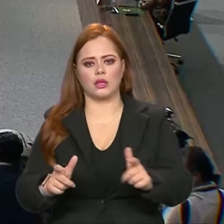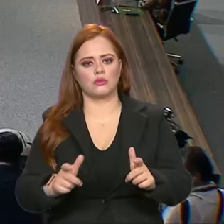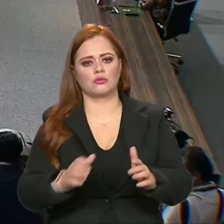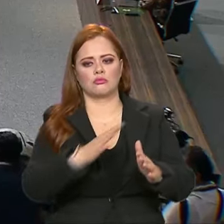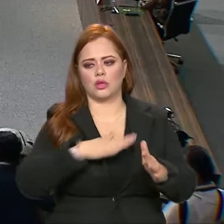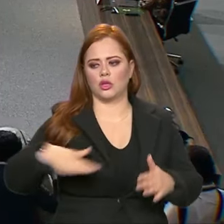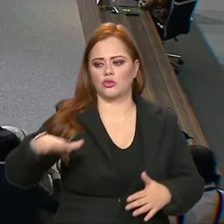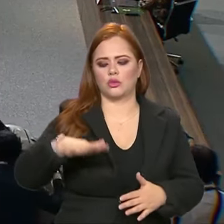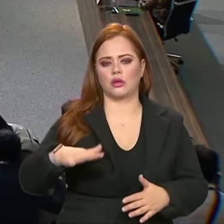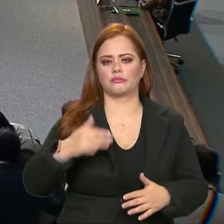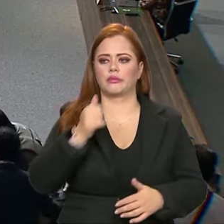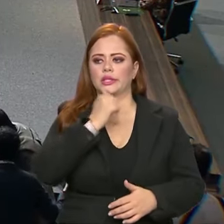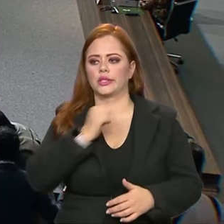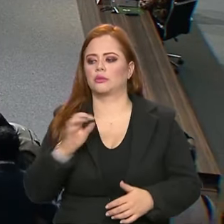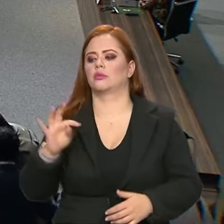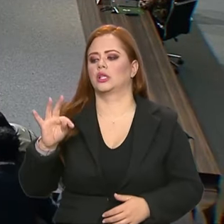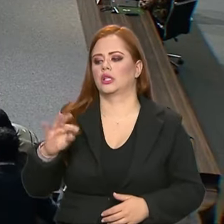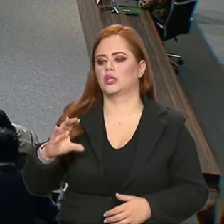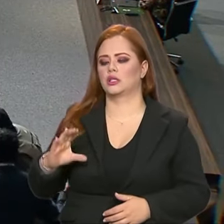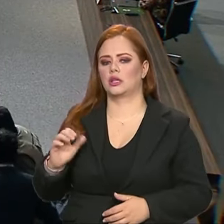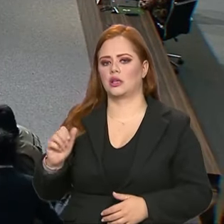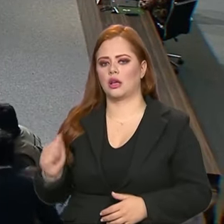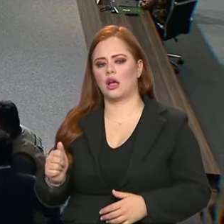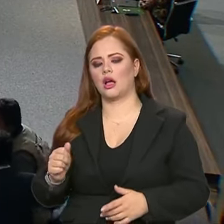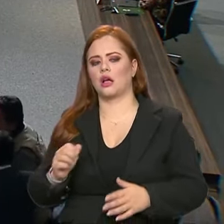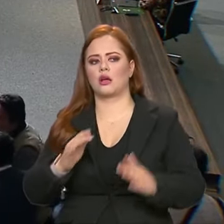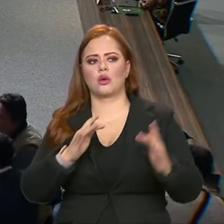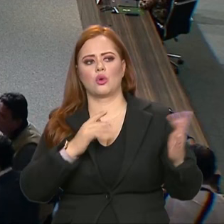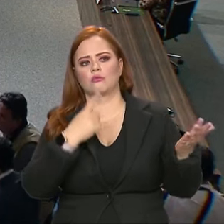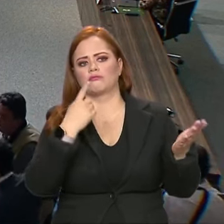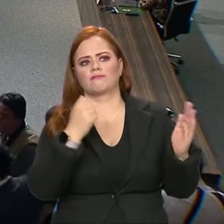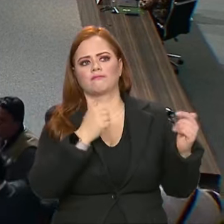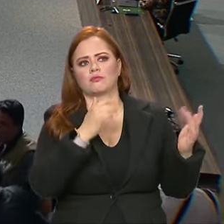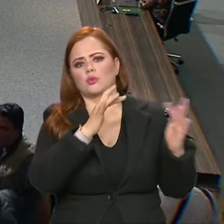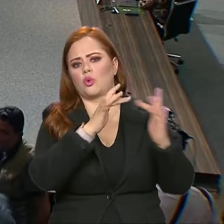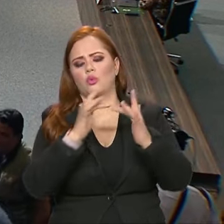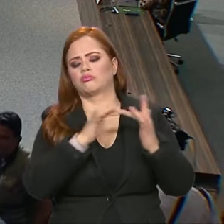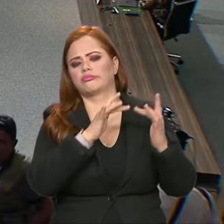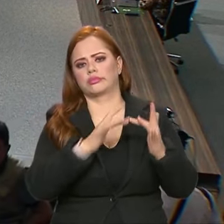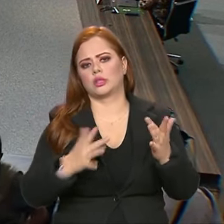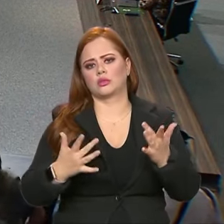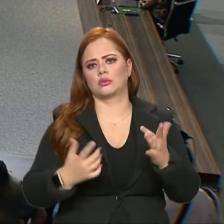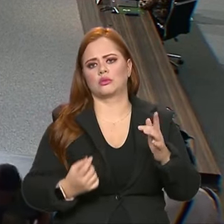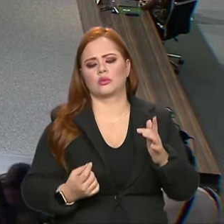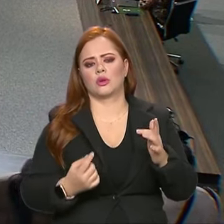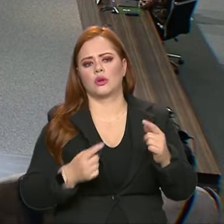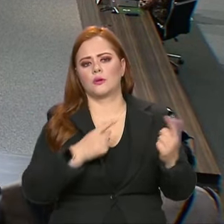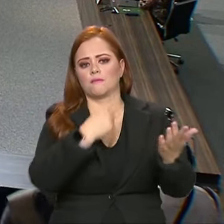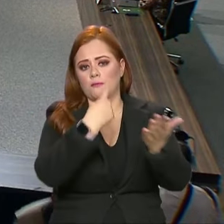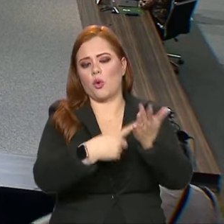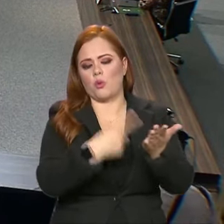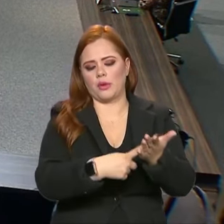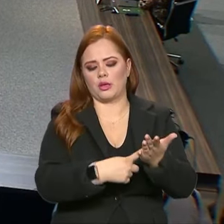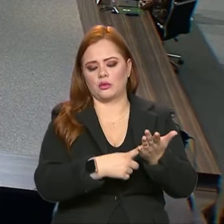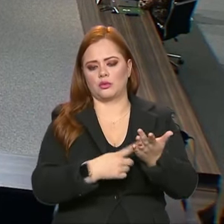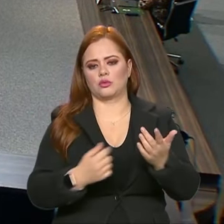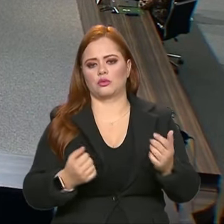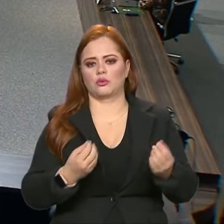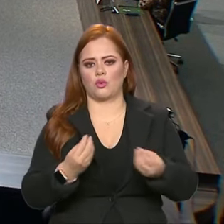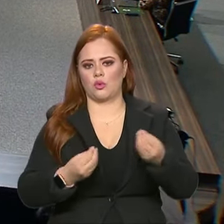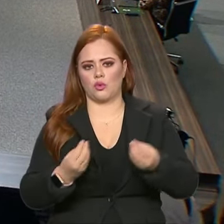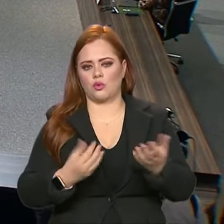de Letícia, entre outros, que sejam abertos espaços definidos para uma participação das mulheres na tomada